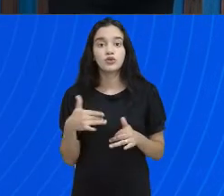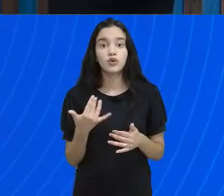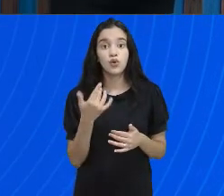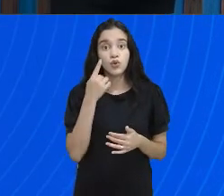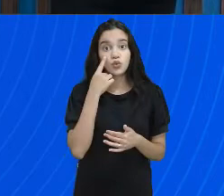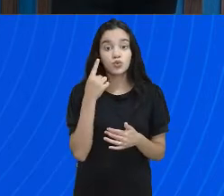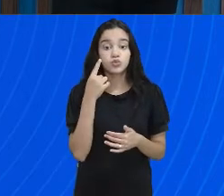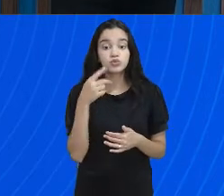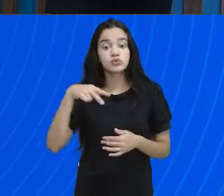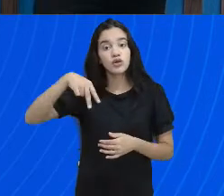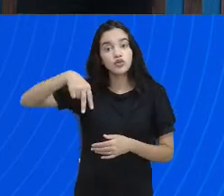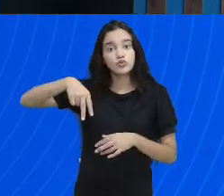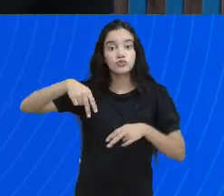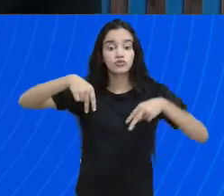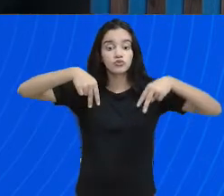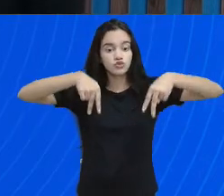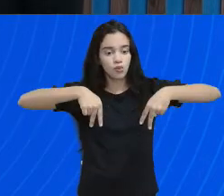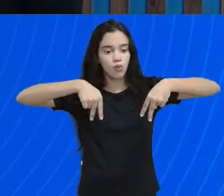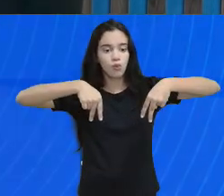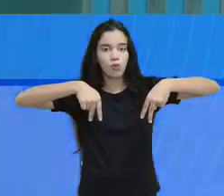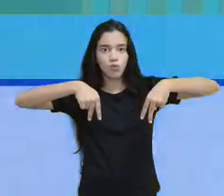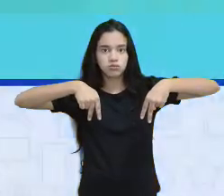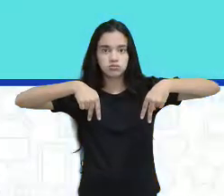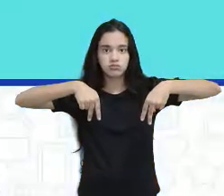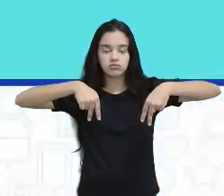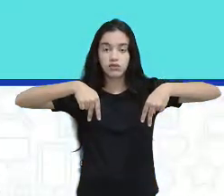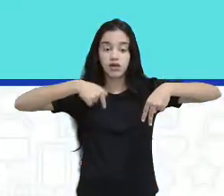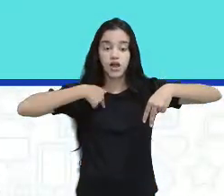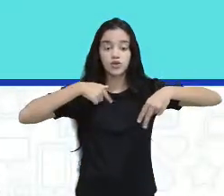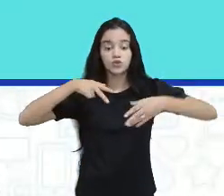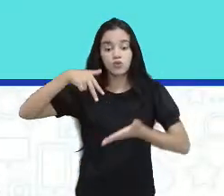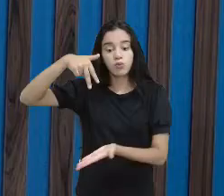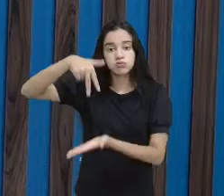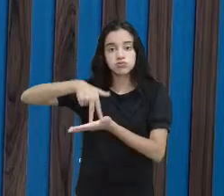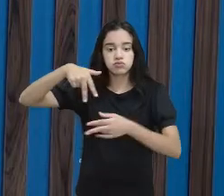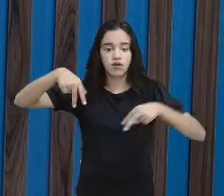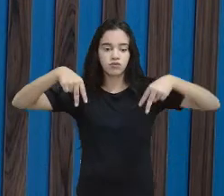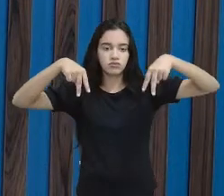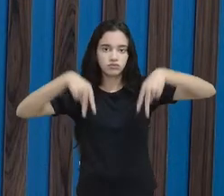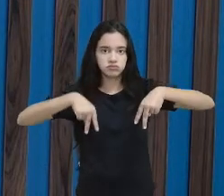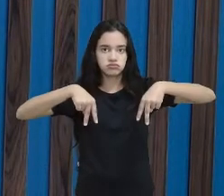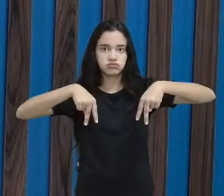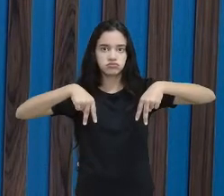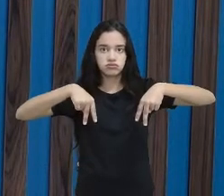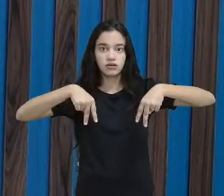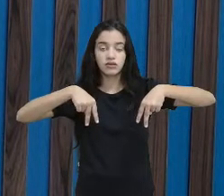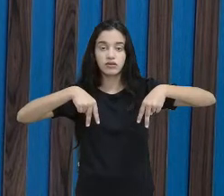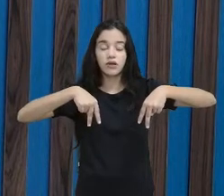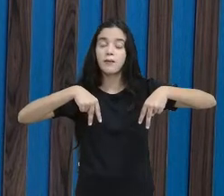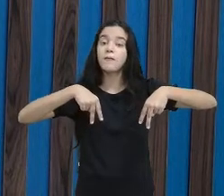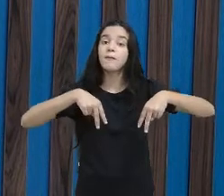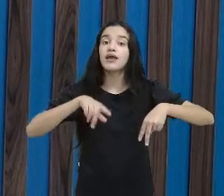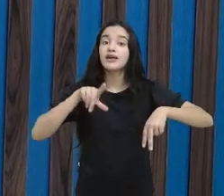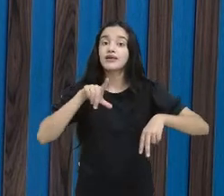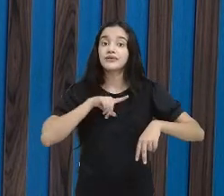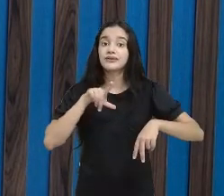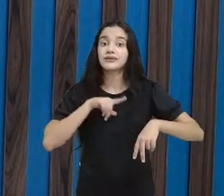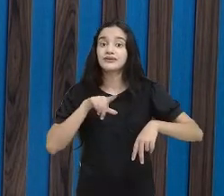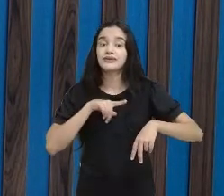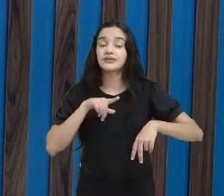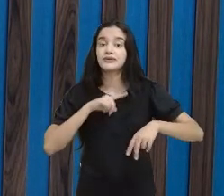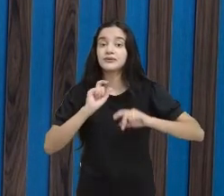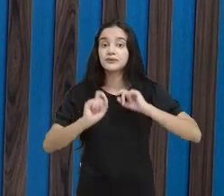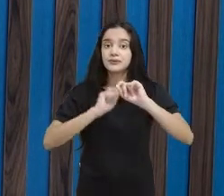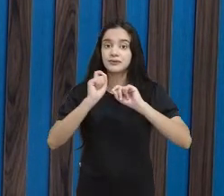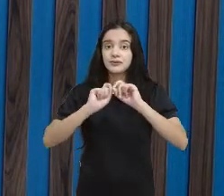outra parte, né? E aí, se eu vou sacar, estou posicionado aqui do lado direito da quadra, eu tenho que sacar na diagonal,